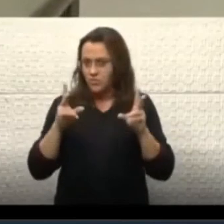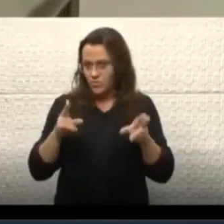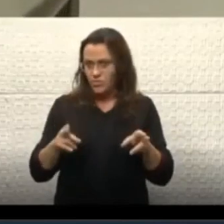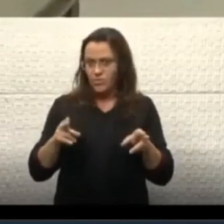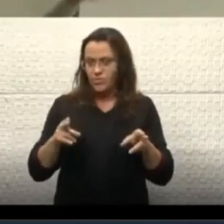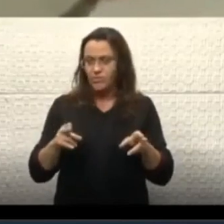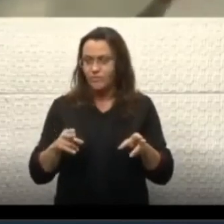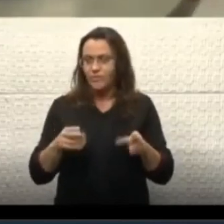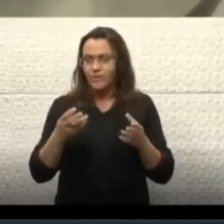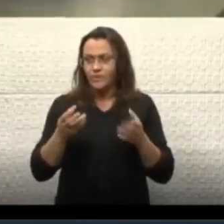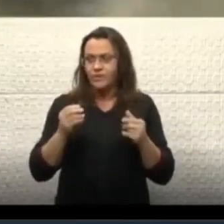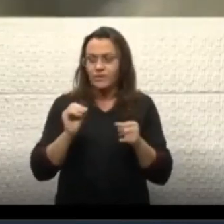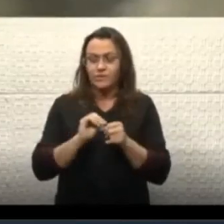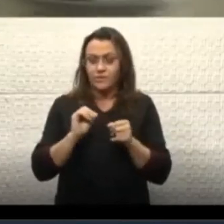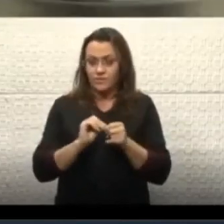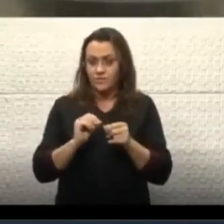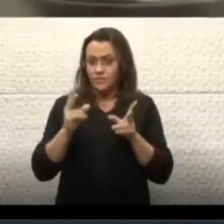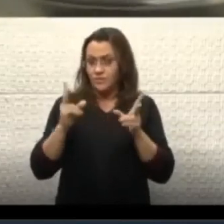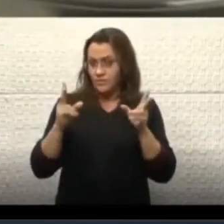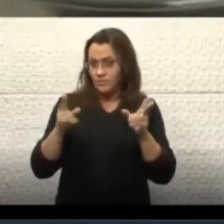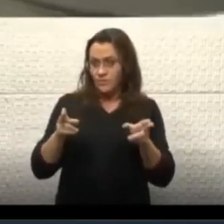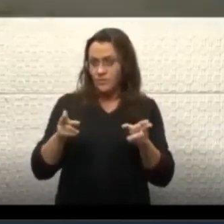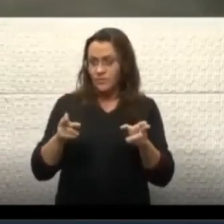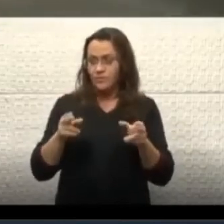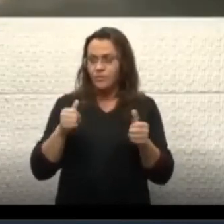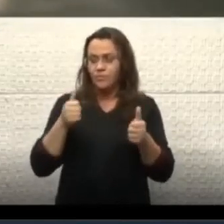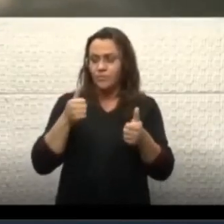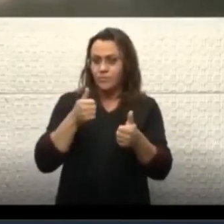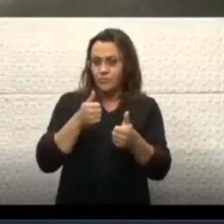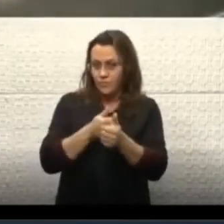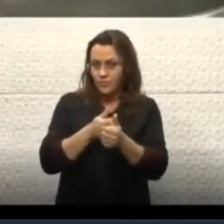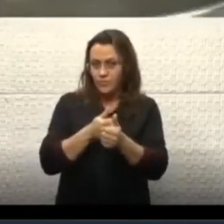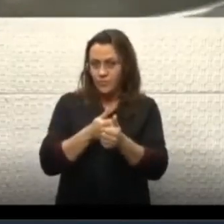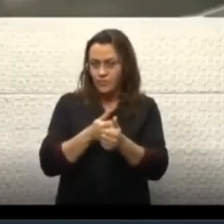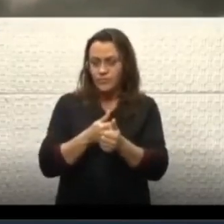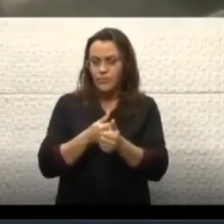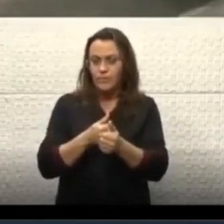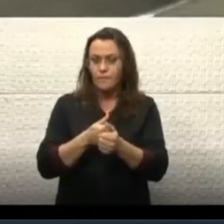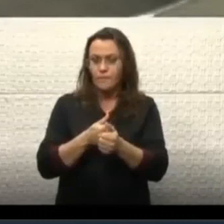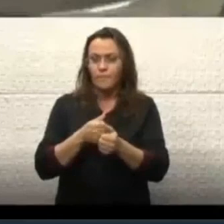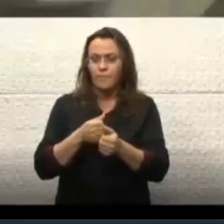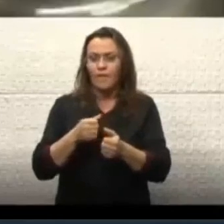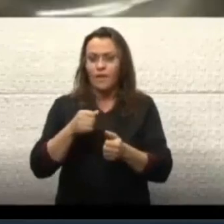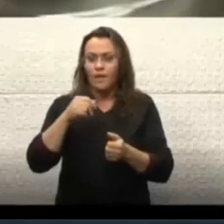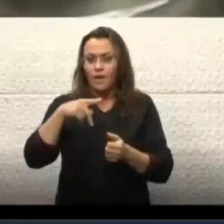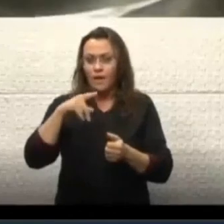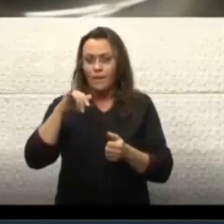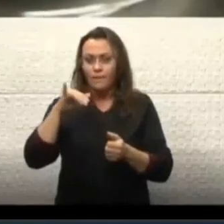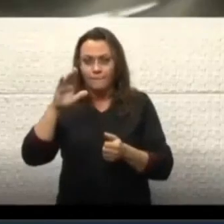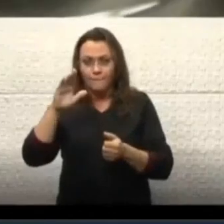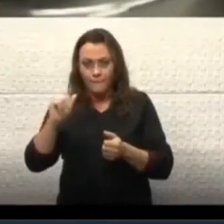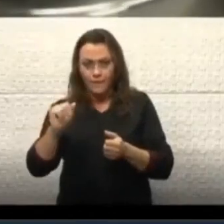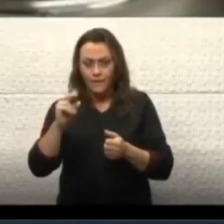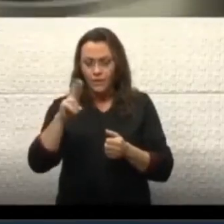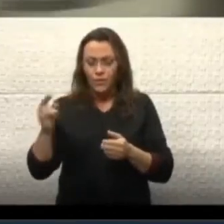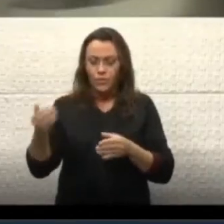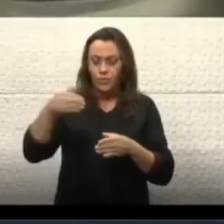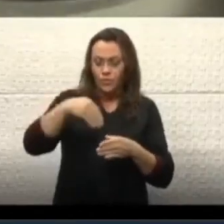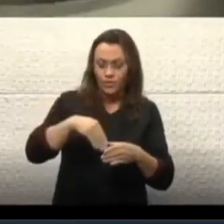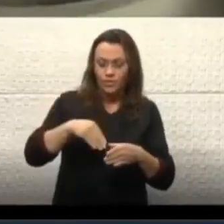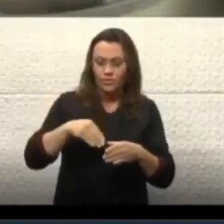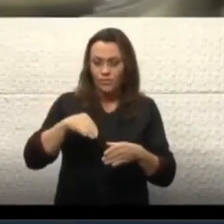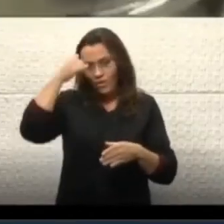incomum. Então, quiser fazer esse procedimento próximo à pia, ou ali próximo, dentro da pia, para evitar